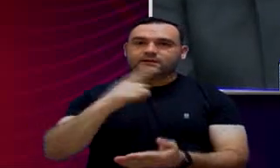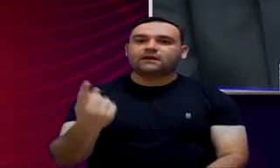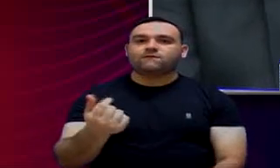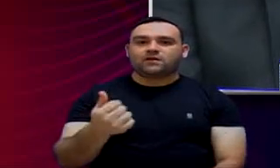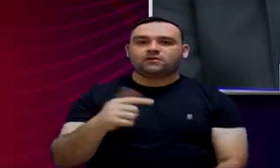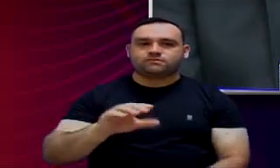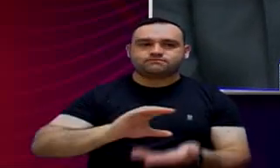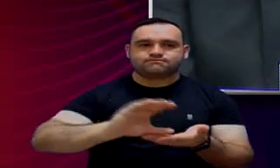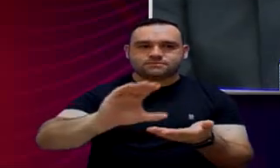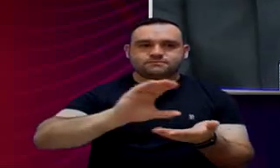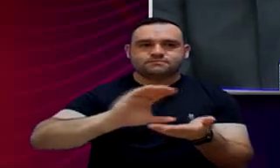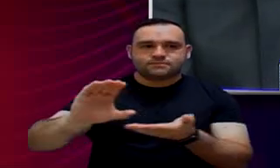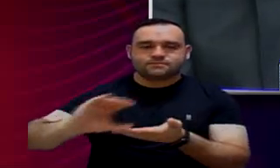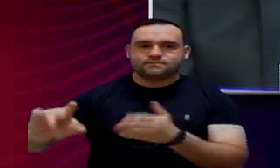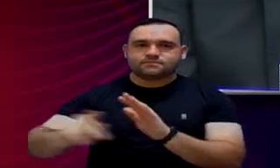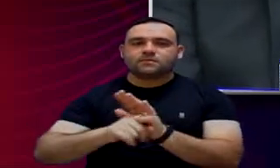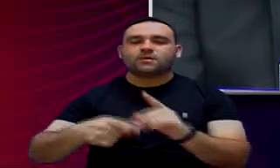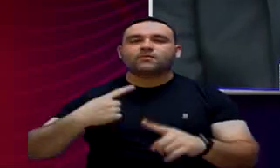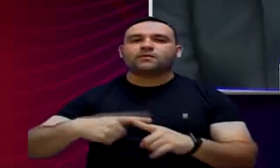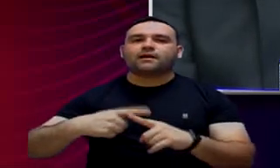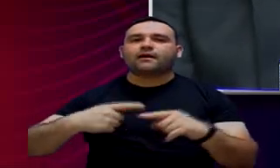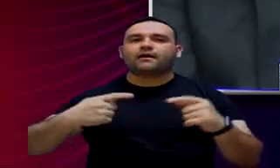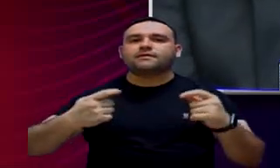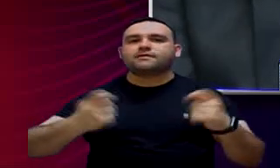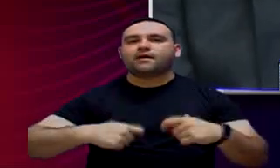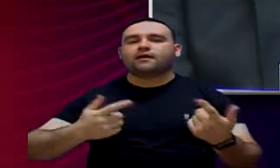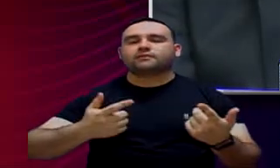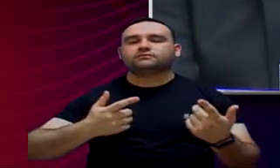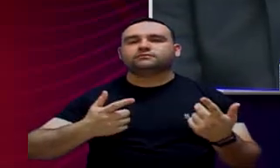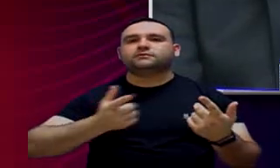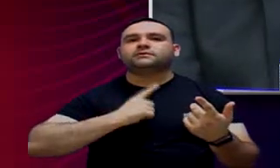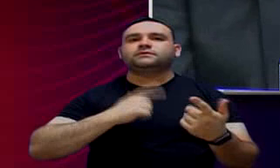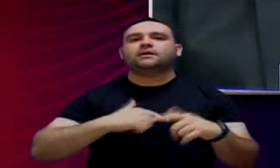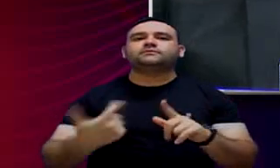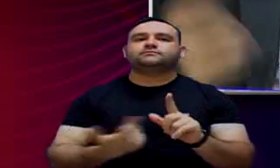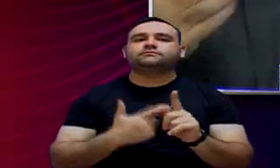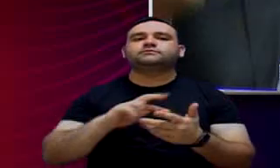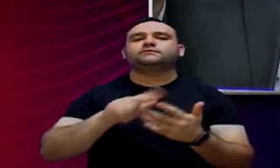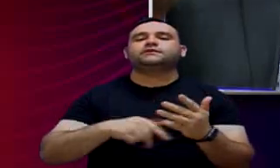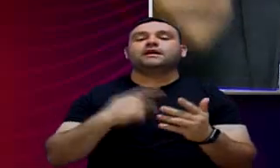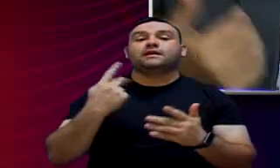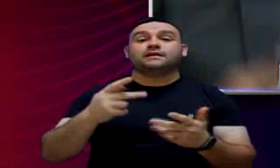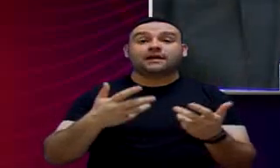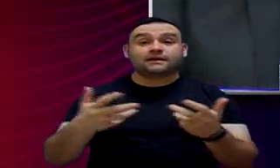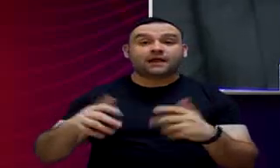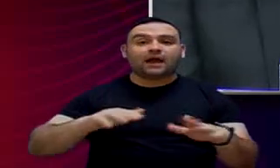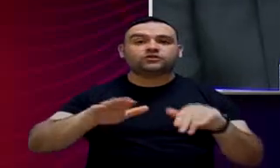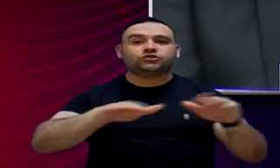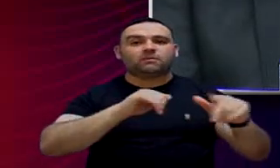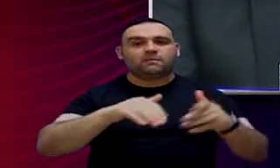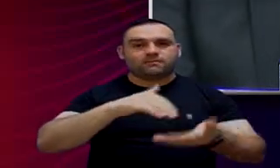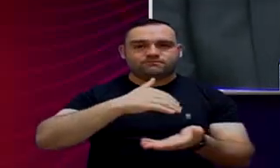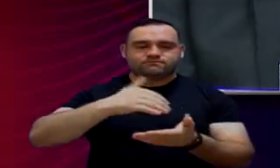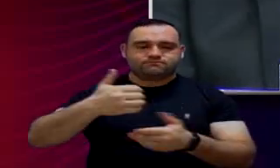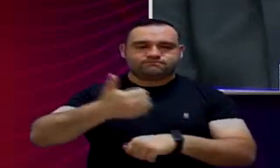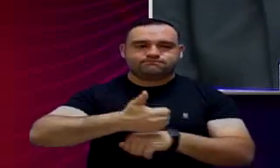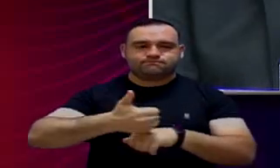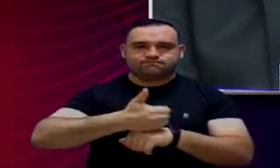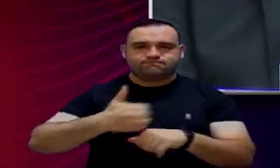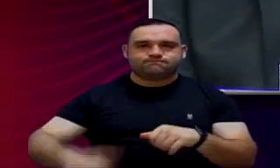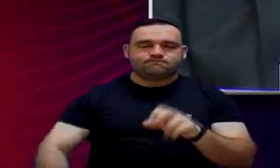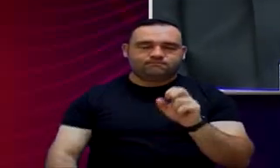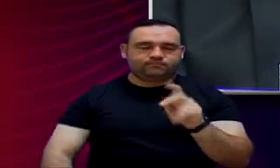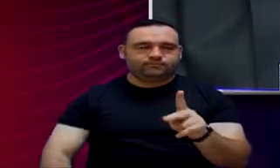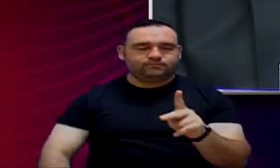destinado né para que ele possa fazer aí frente as despesas daquele pretende chamar esses profissionais então